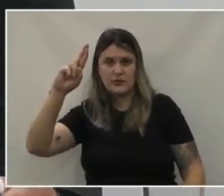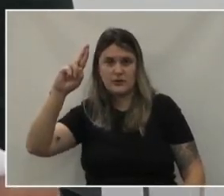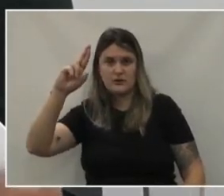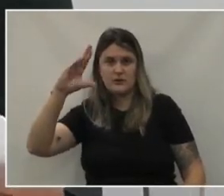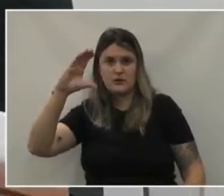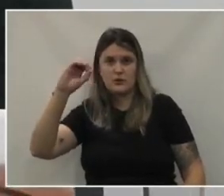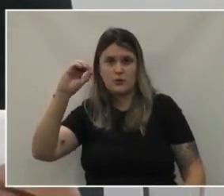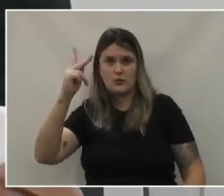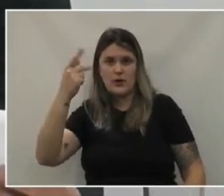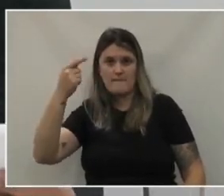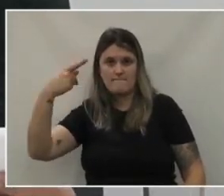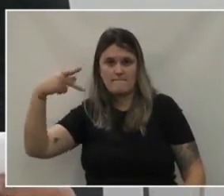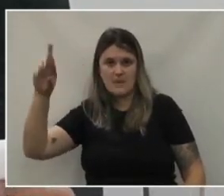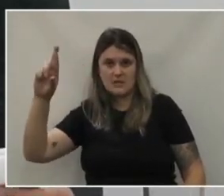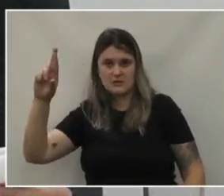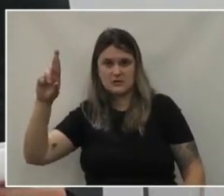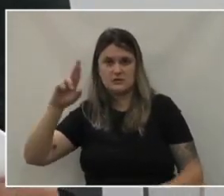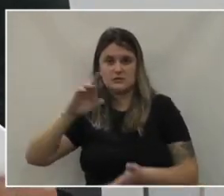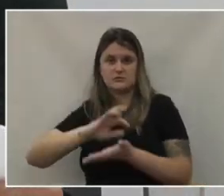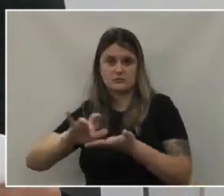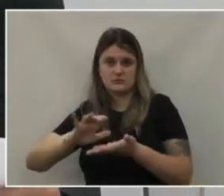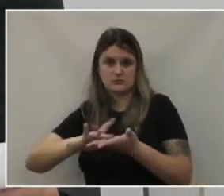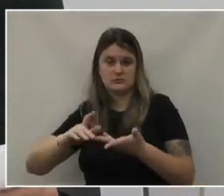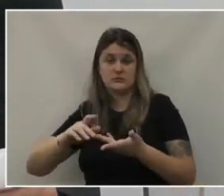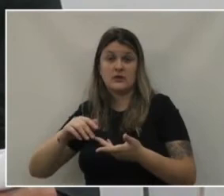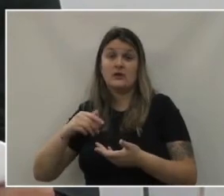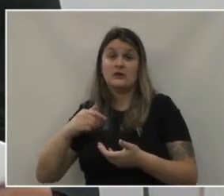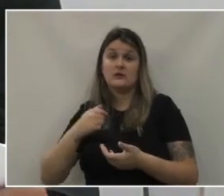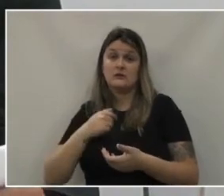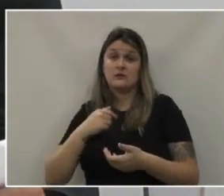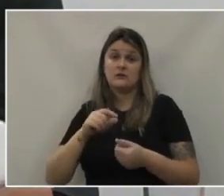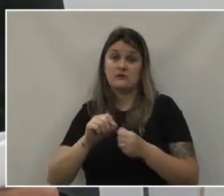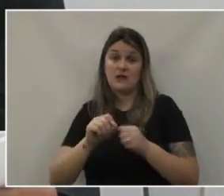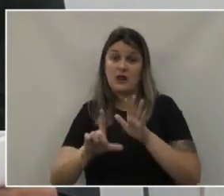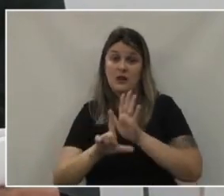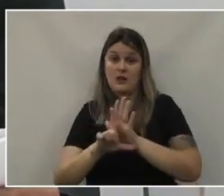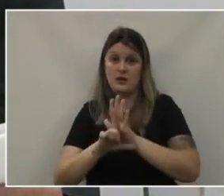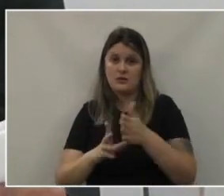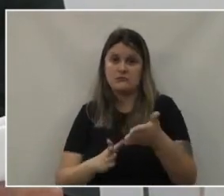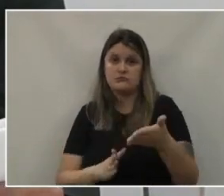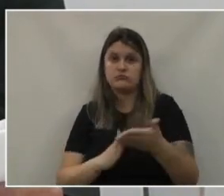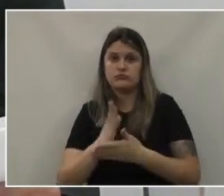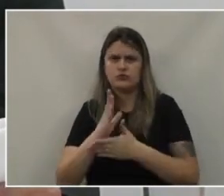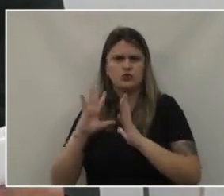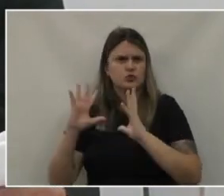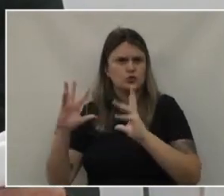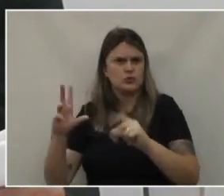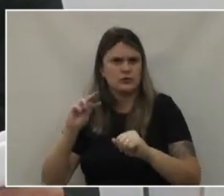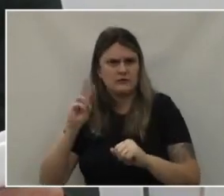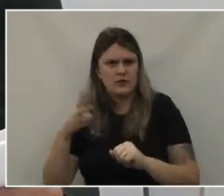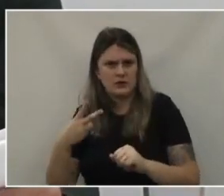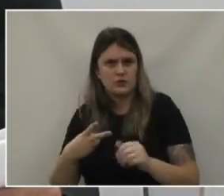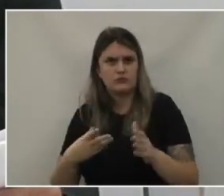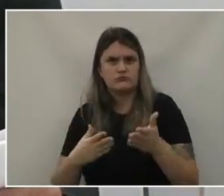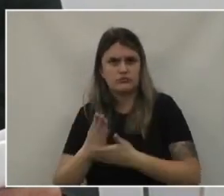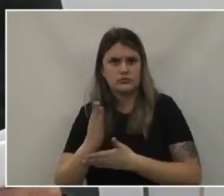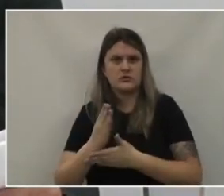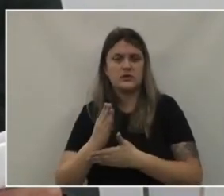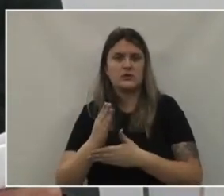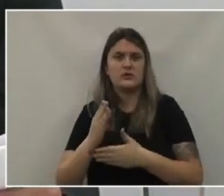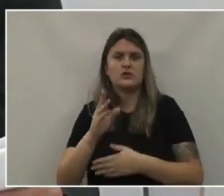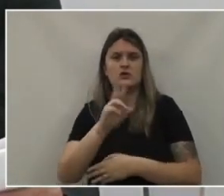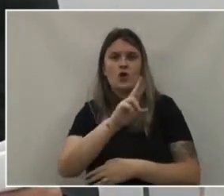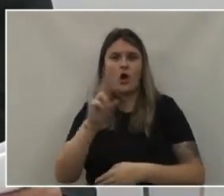da Coapar aqui regional, do escritório regional. Nós tivemos uma lei aprovada por todos os vereadores, dando o nome de